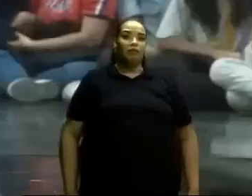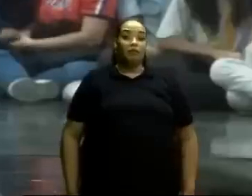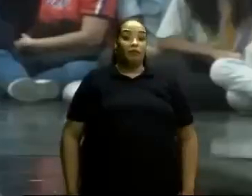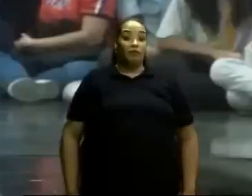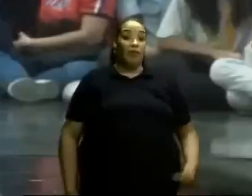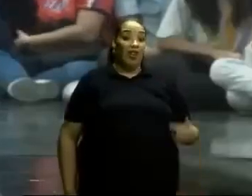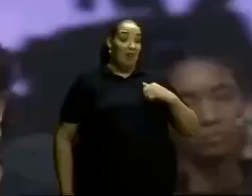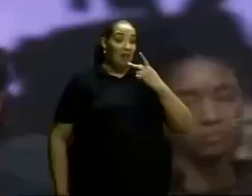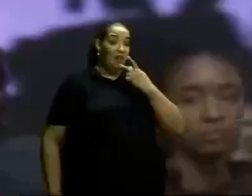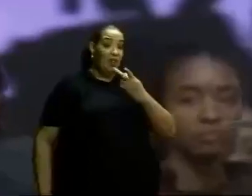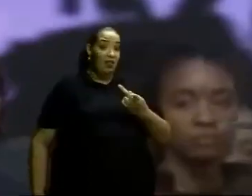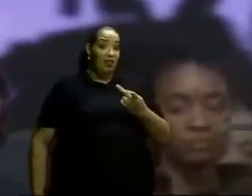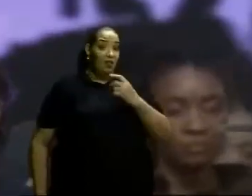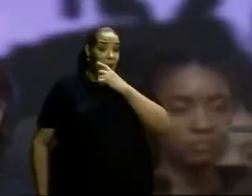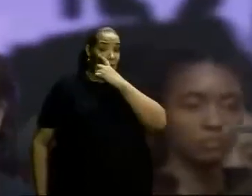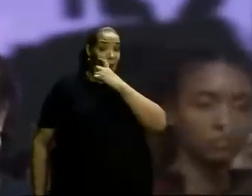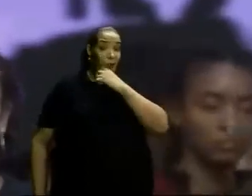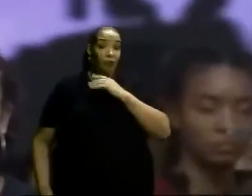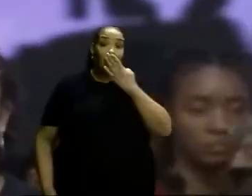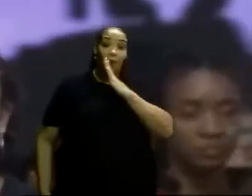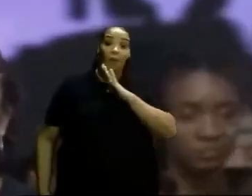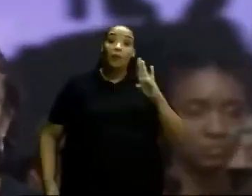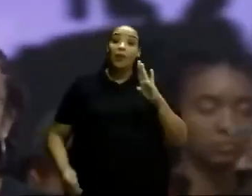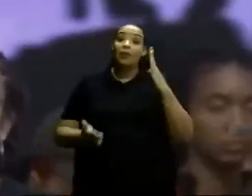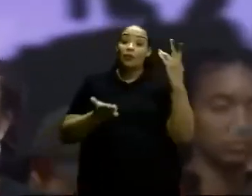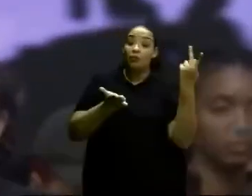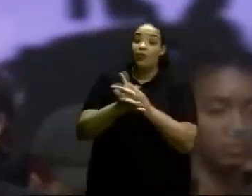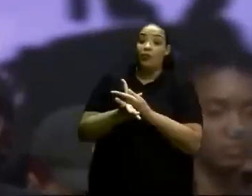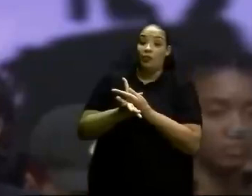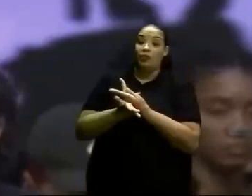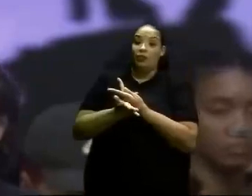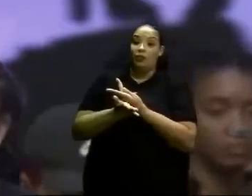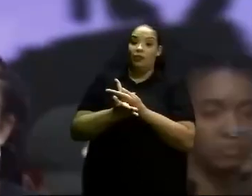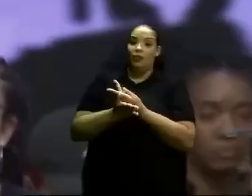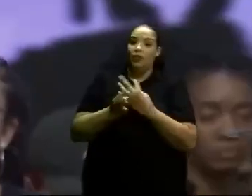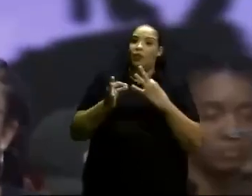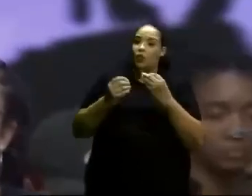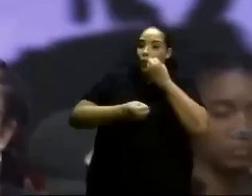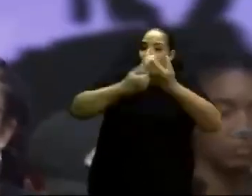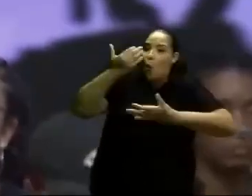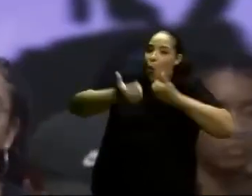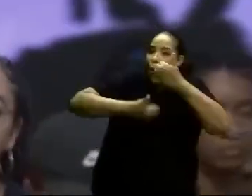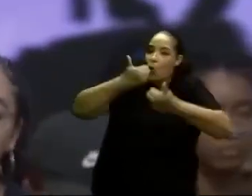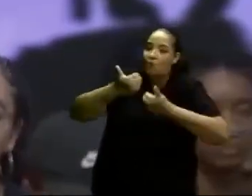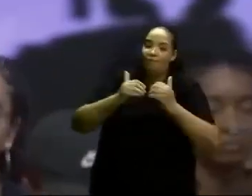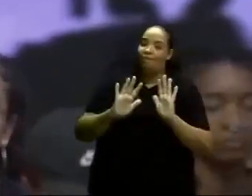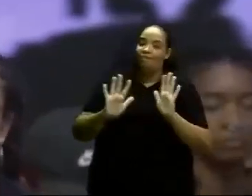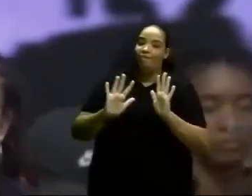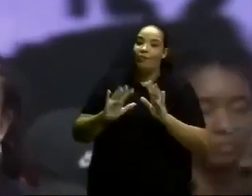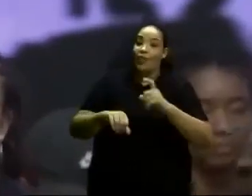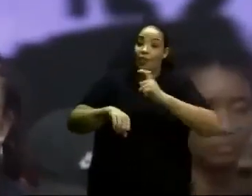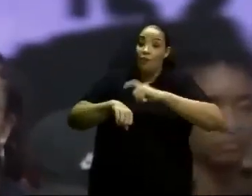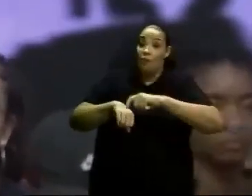Eu não estou dizendo que quando a promessa começa a se cumprir, tudo fica bom, não, irmão. Está na hora de